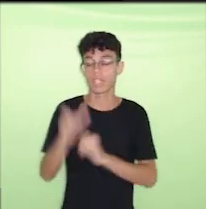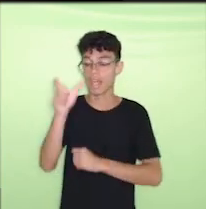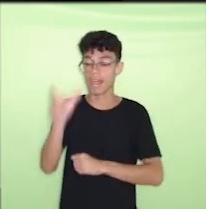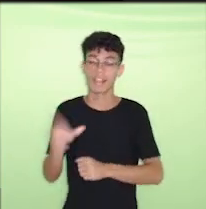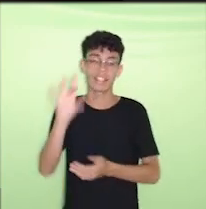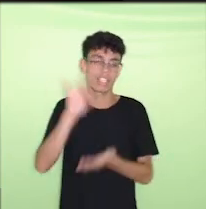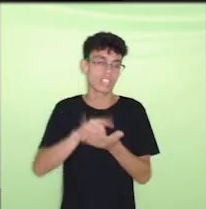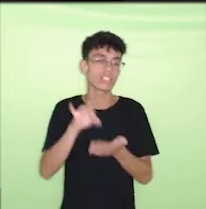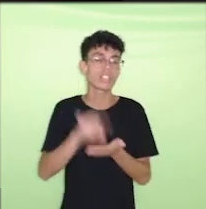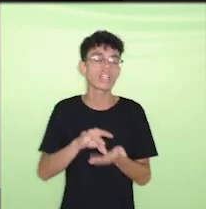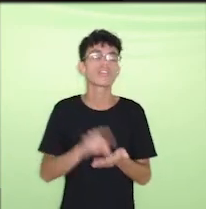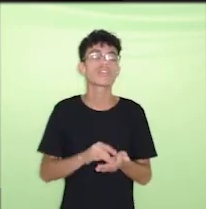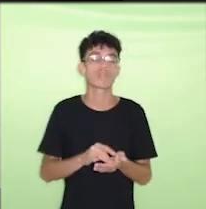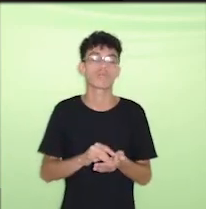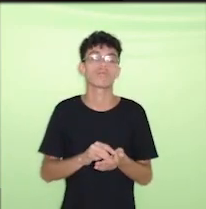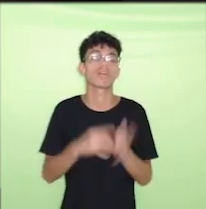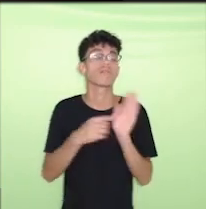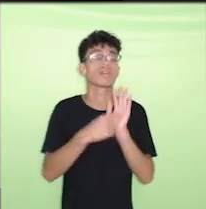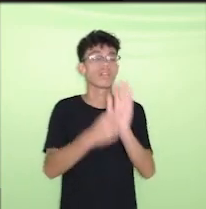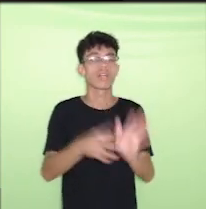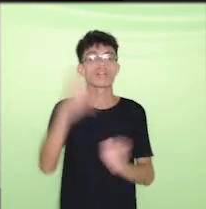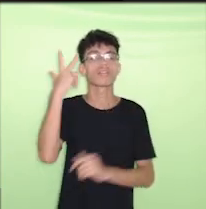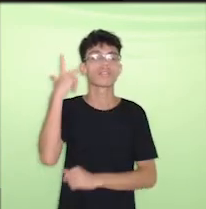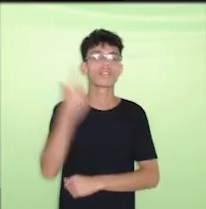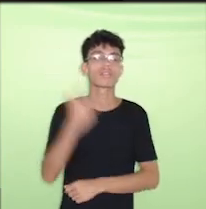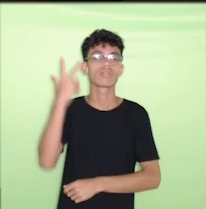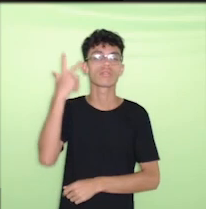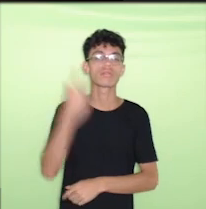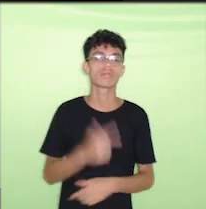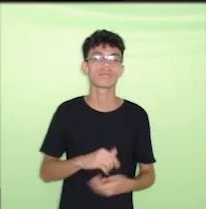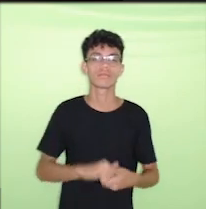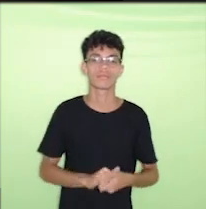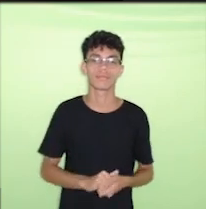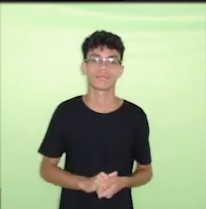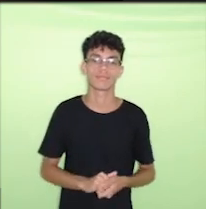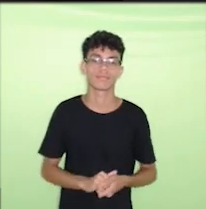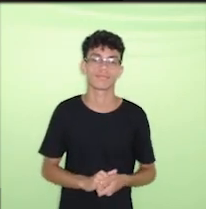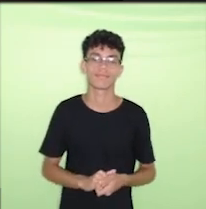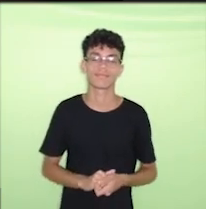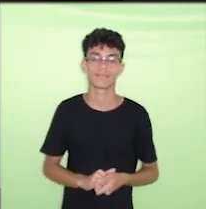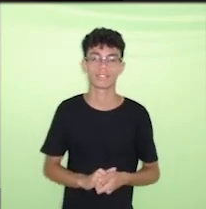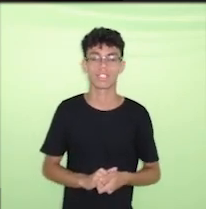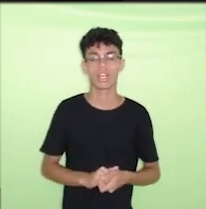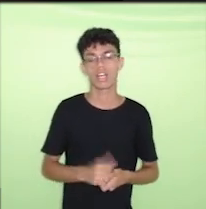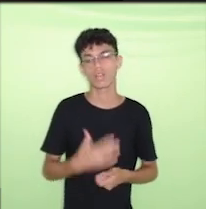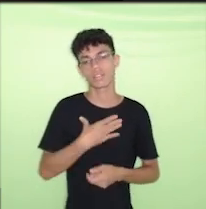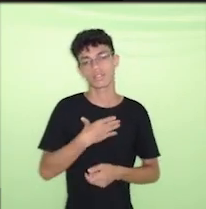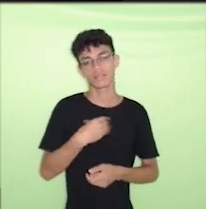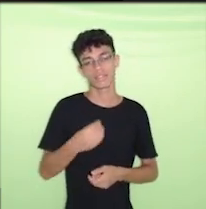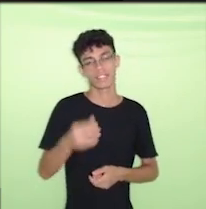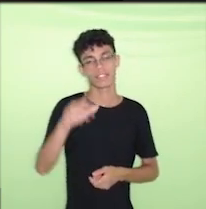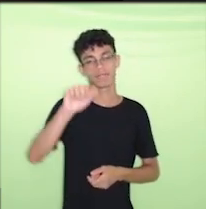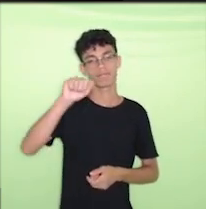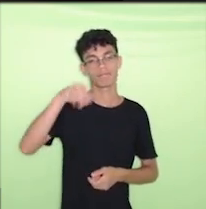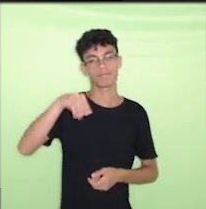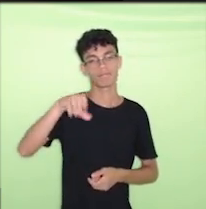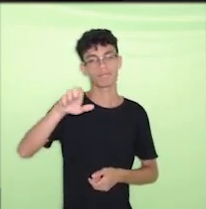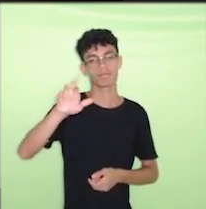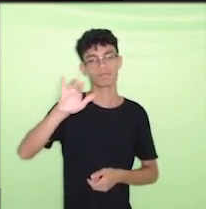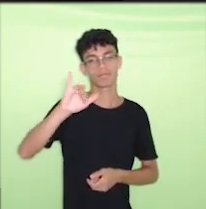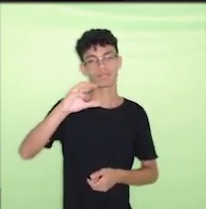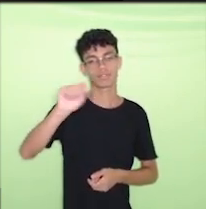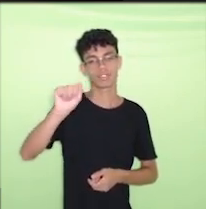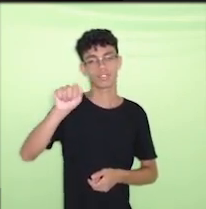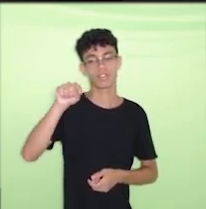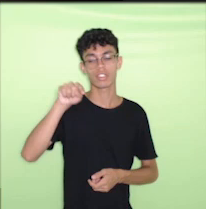reverendíssimo. Demonstrável. Natural, natural. Ah, minha filha, você não seria capaz